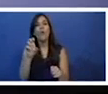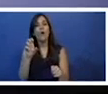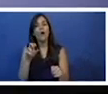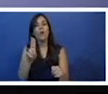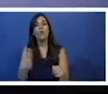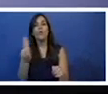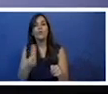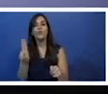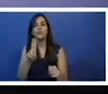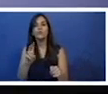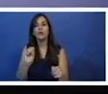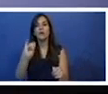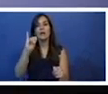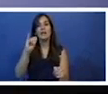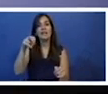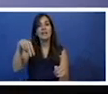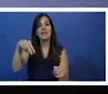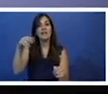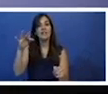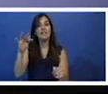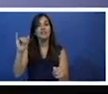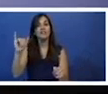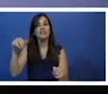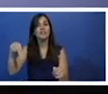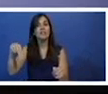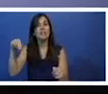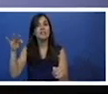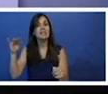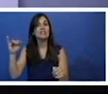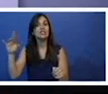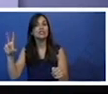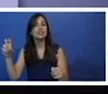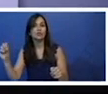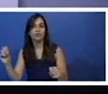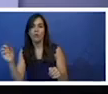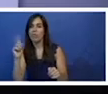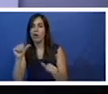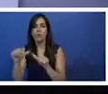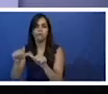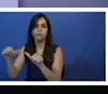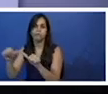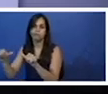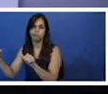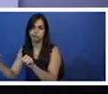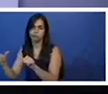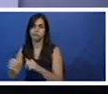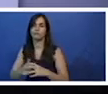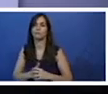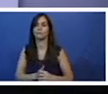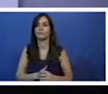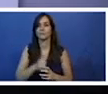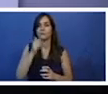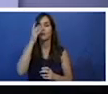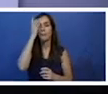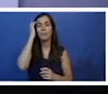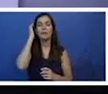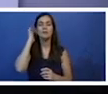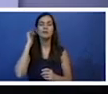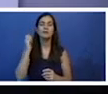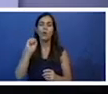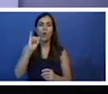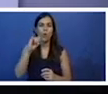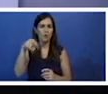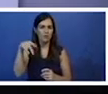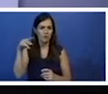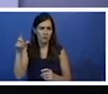infinitivo não mudado, não flexionado. O infinitivo impessoal de um verbo tem apenas